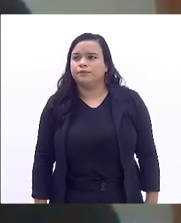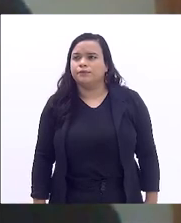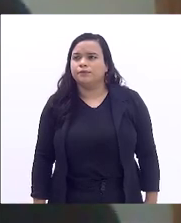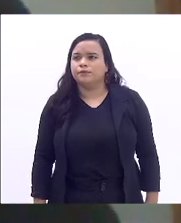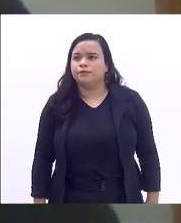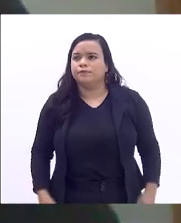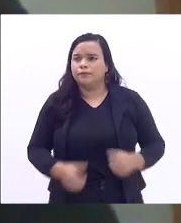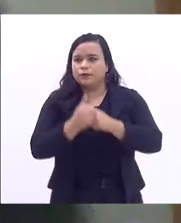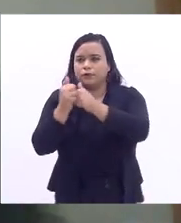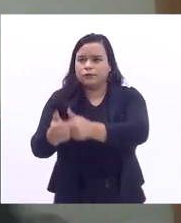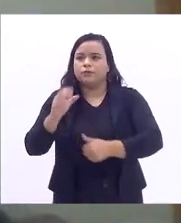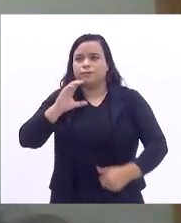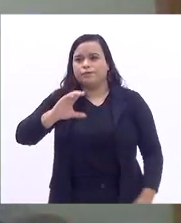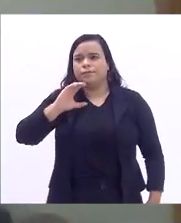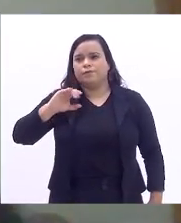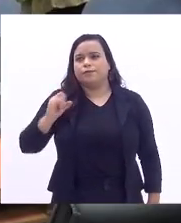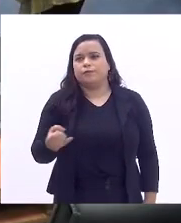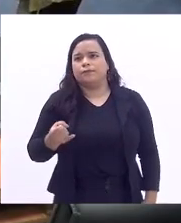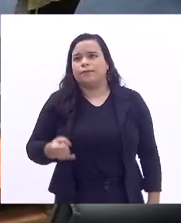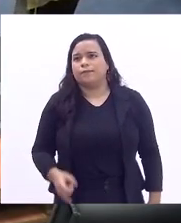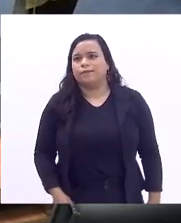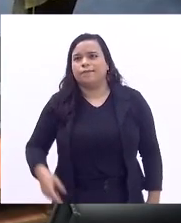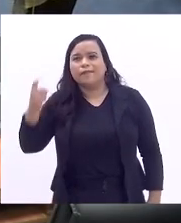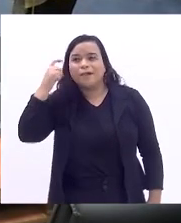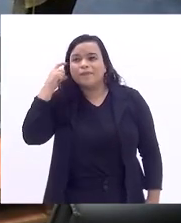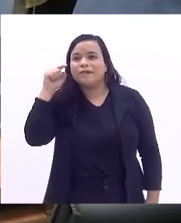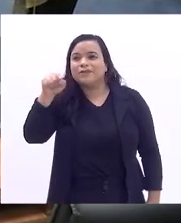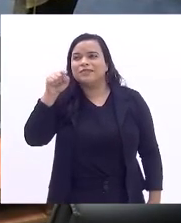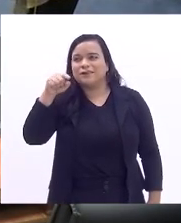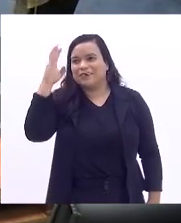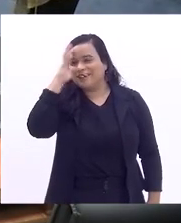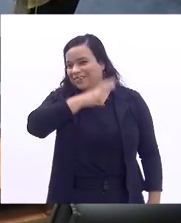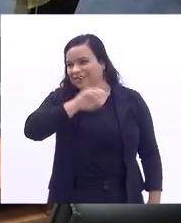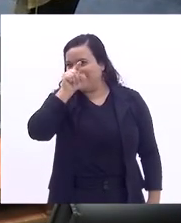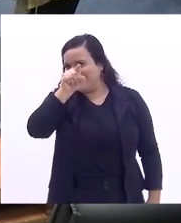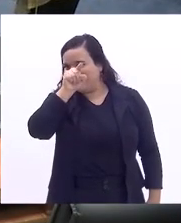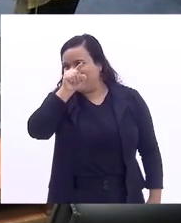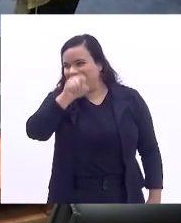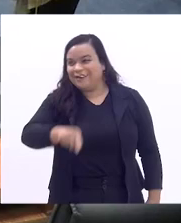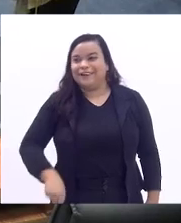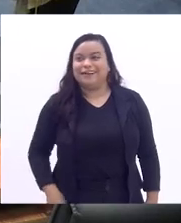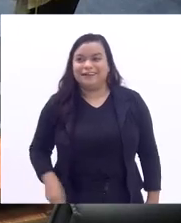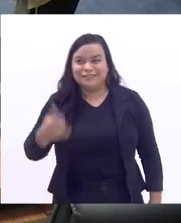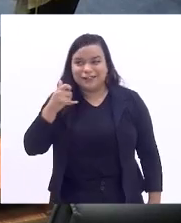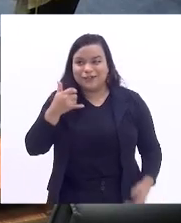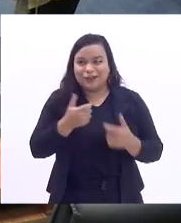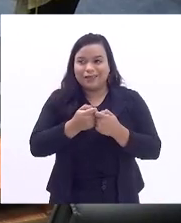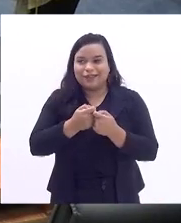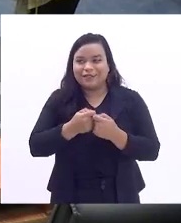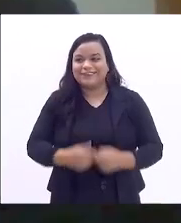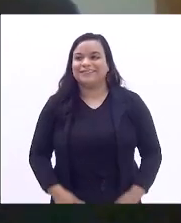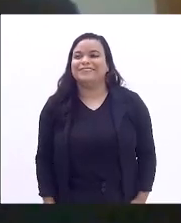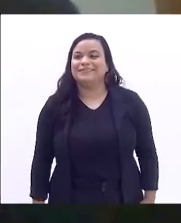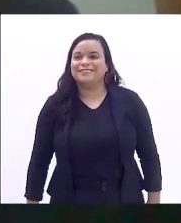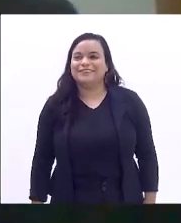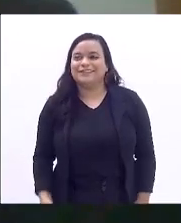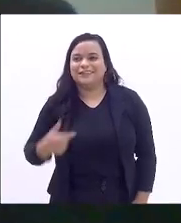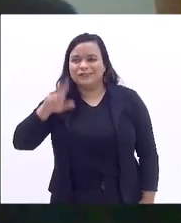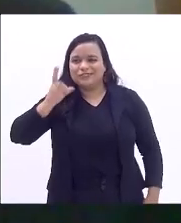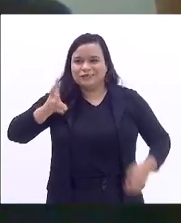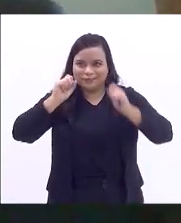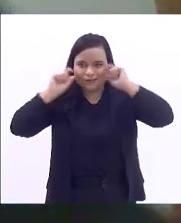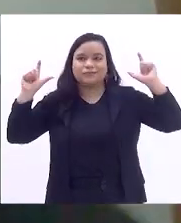Me acompanhe ccj Pensei que você estivesse distraído aí ao celular o